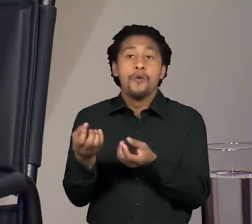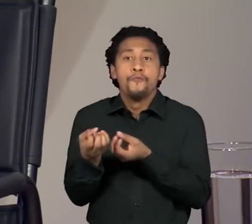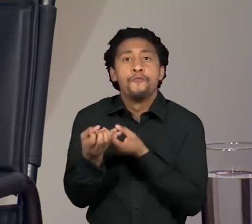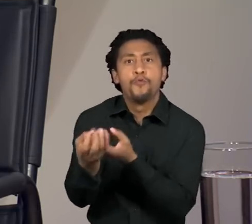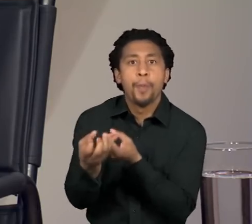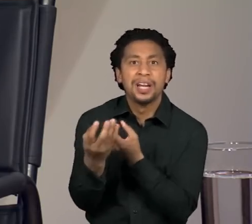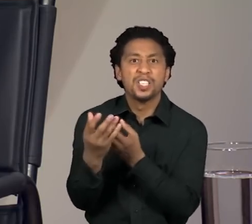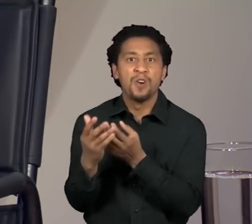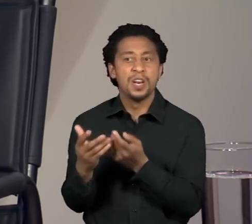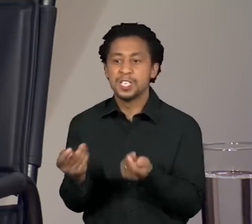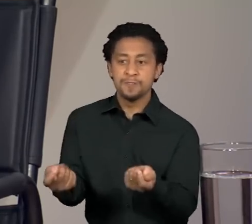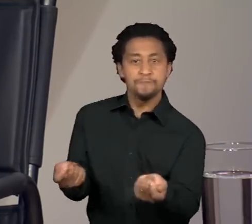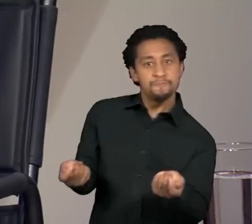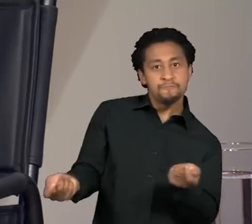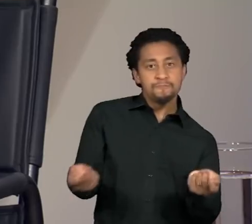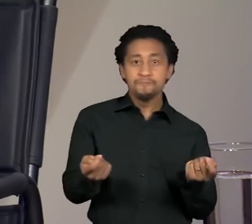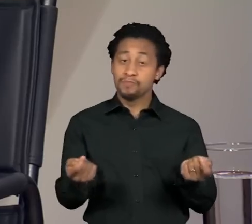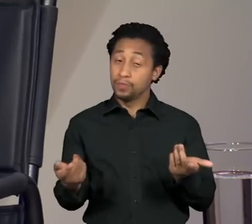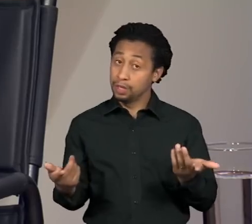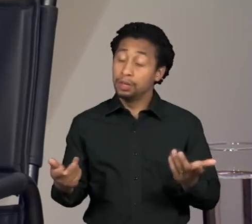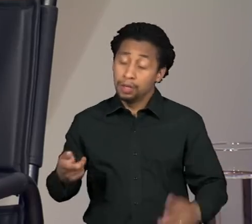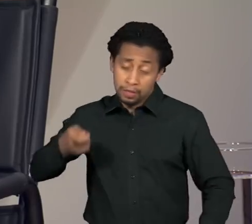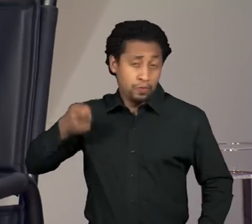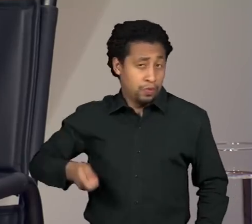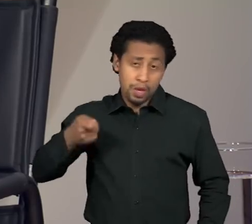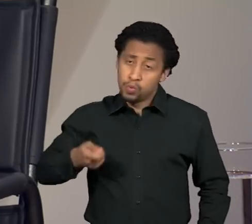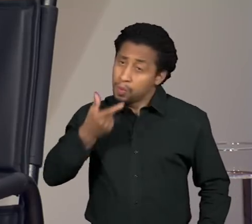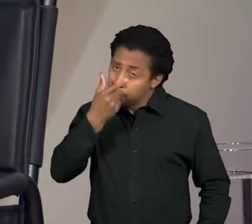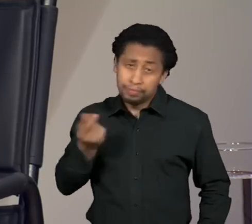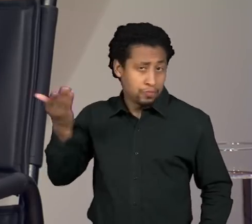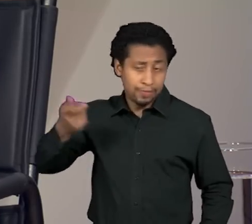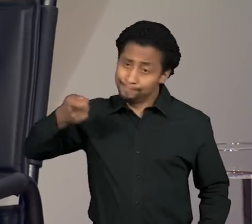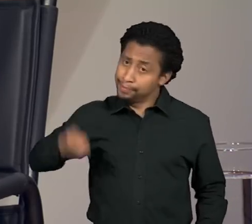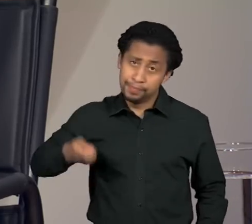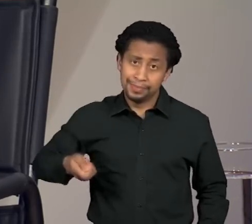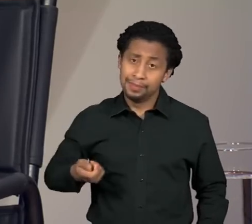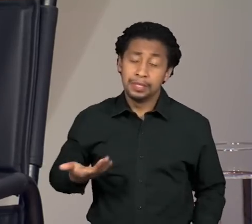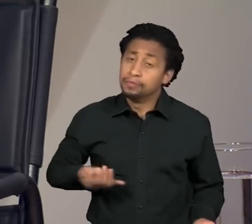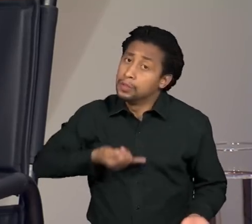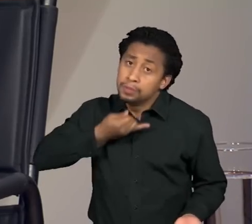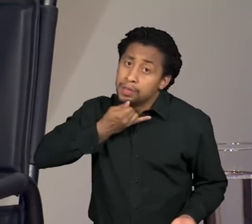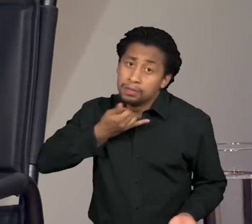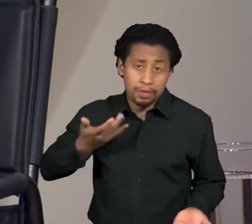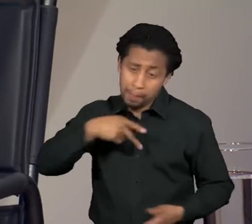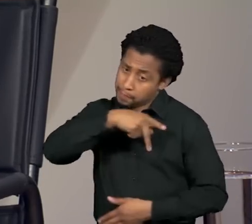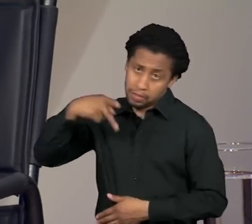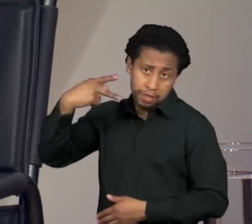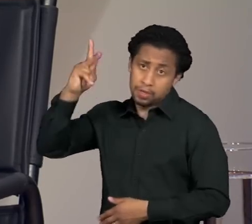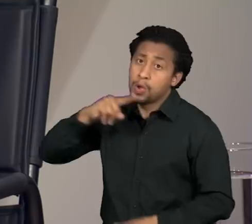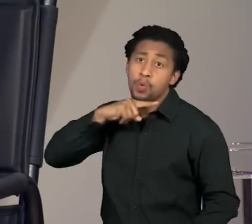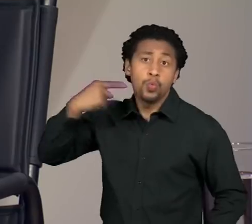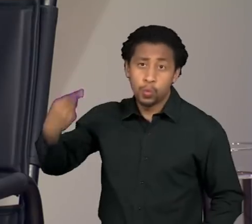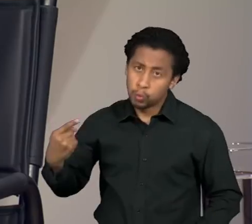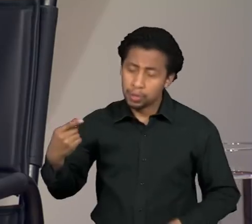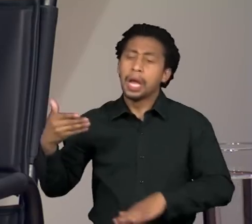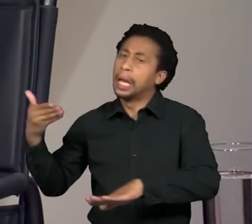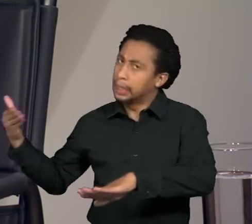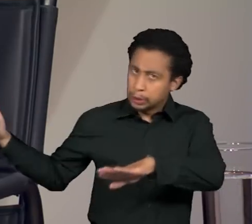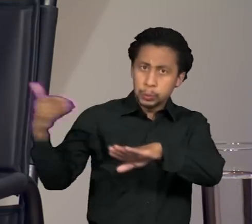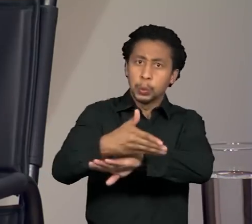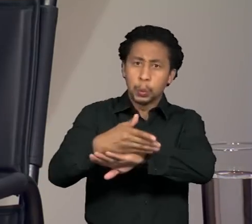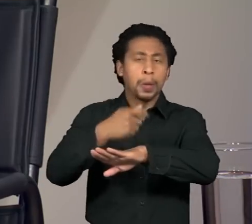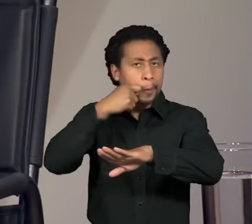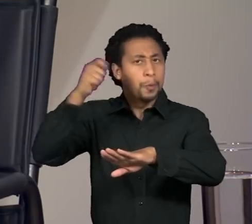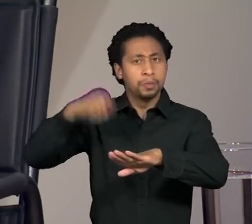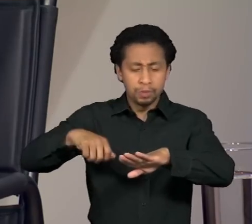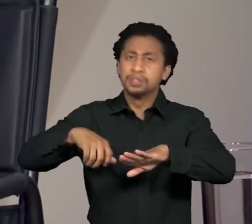etc. Mas, no fim, ele é um homem de Estado da geopolítica que cometeu uma invasão territorial, violou a soberania do